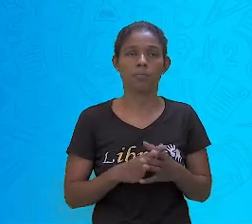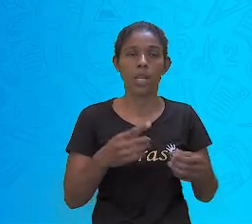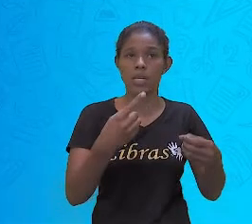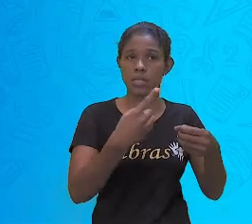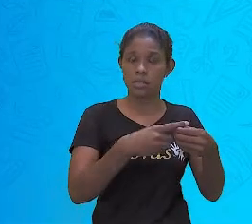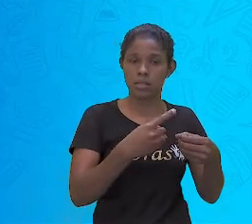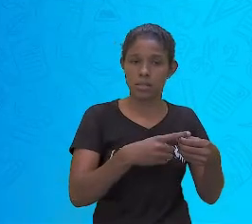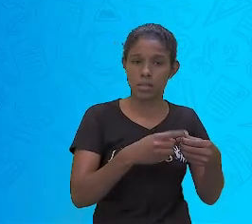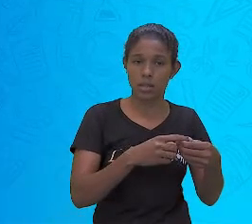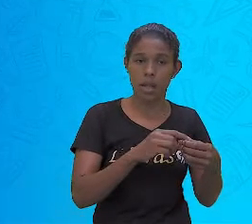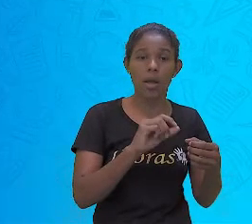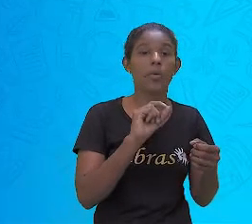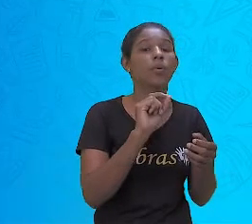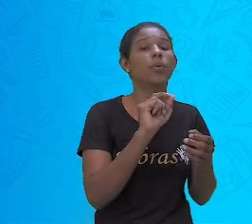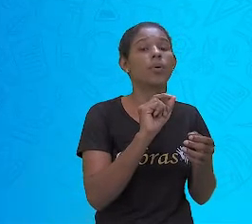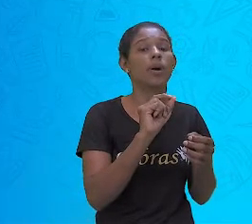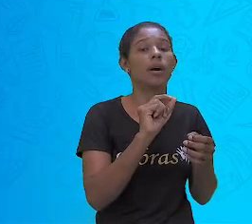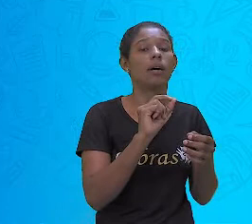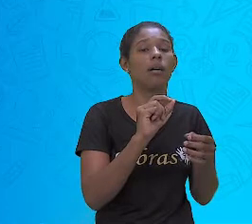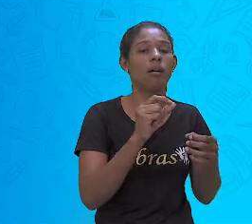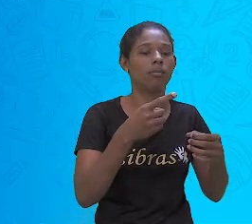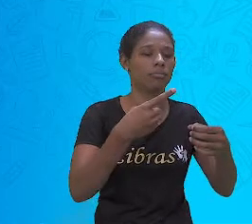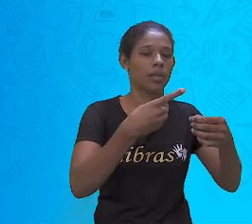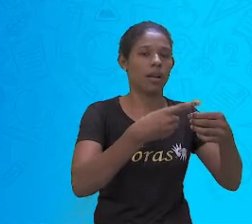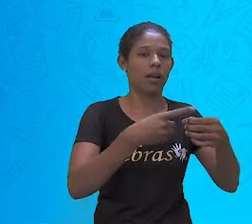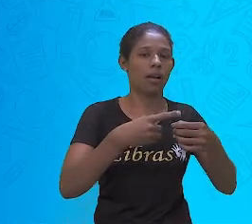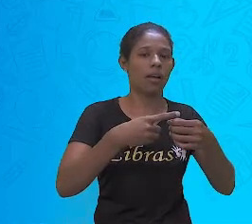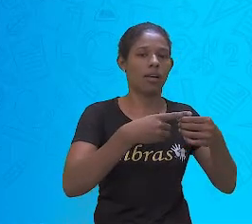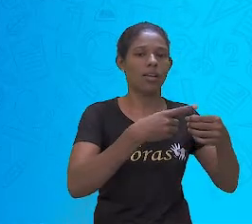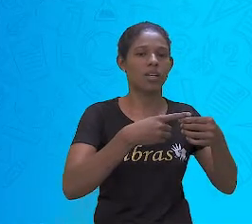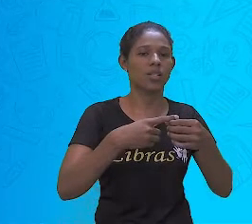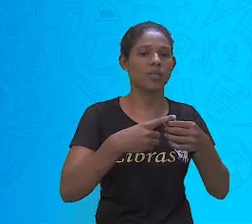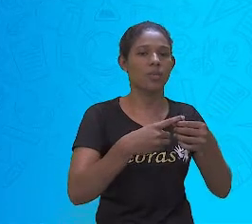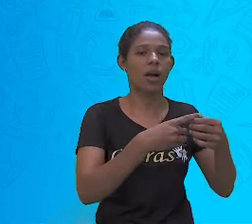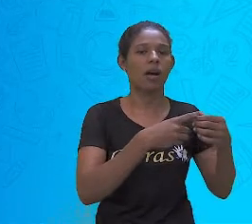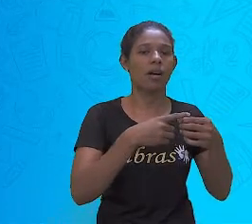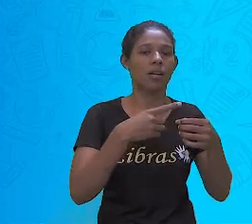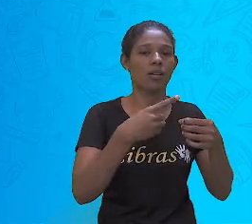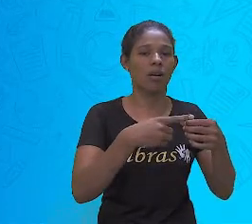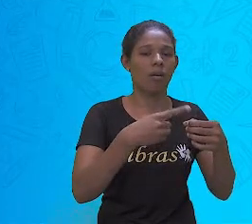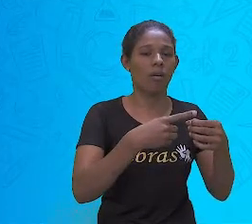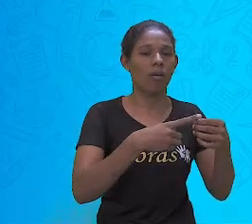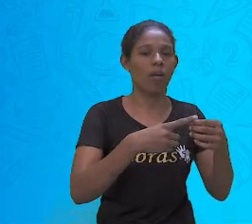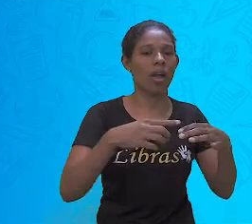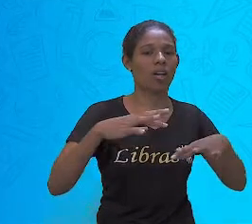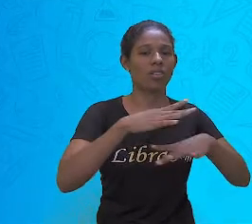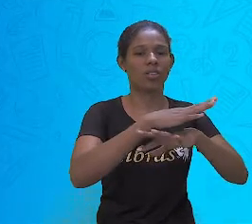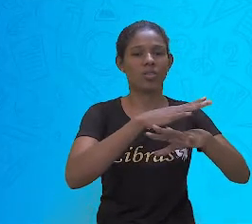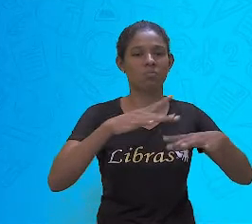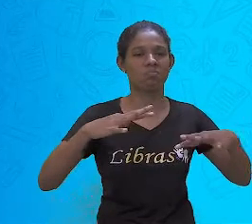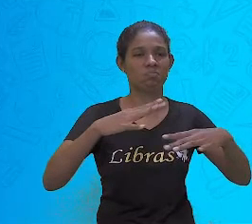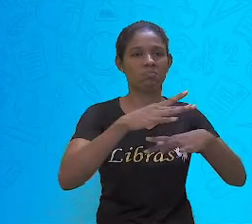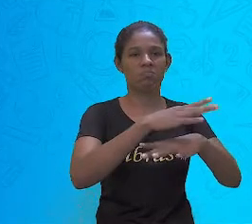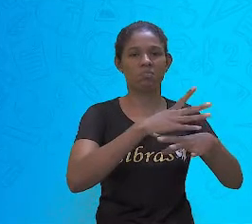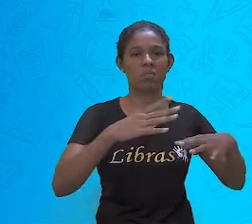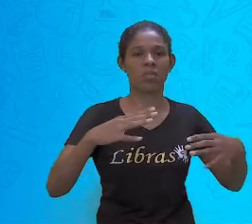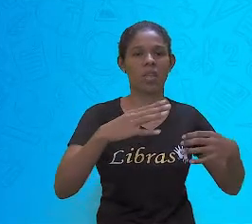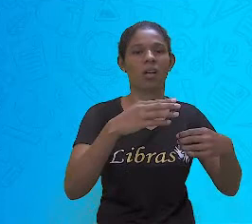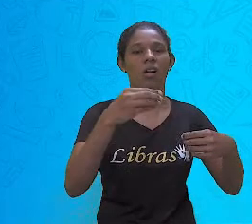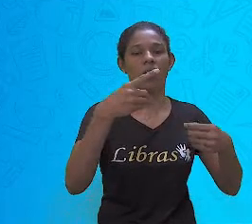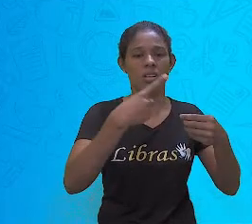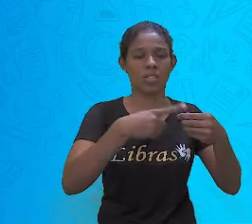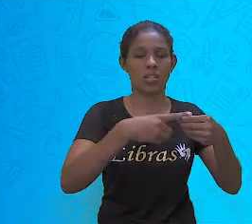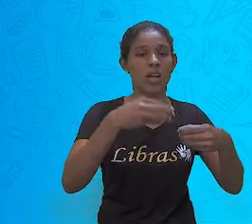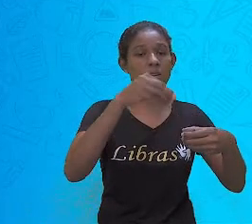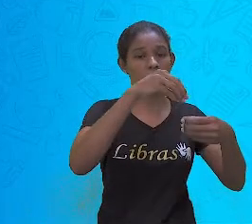cidade, entende-se o espaço urbano de um município delimitado por um perímetro urbano. Para ser